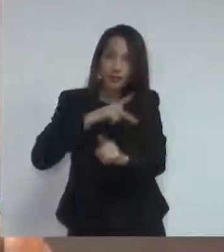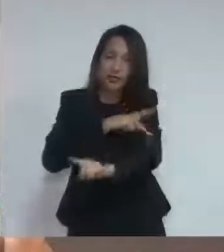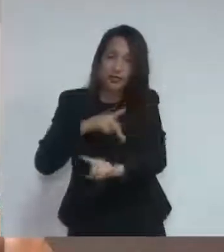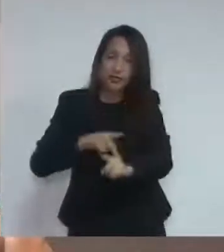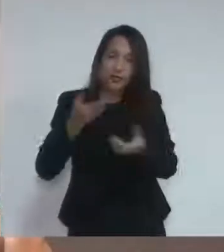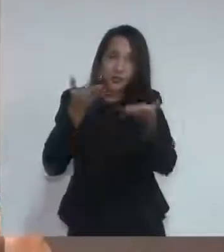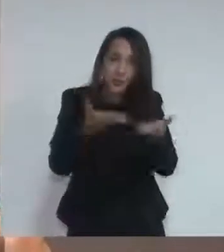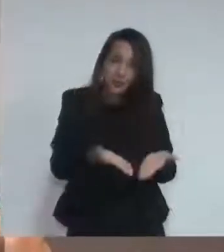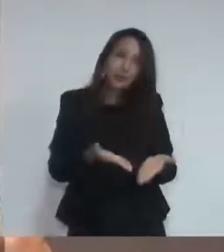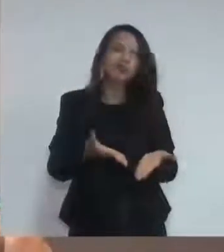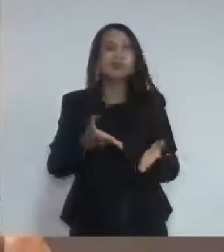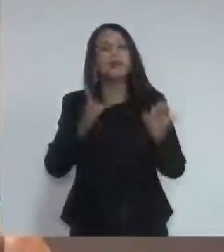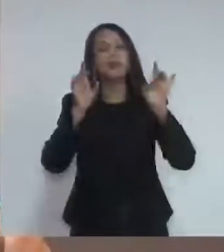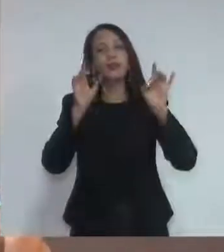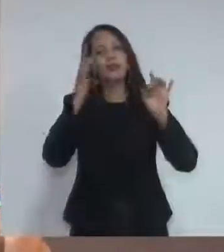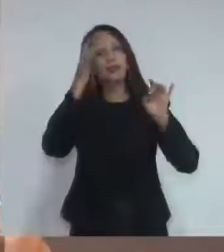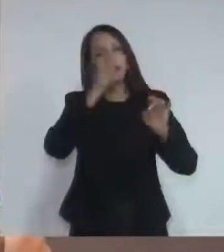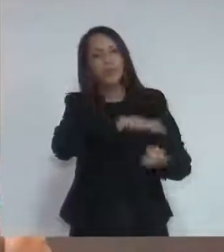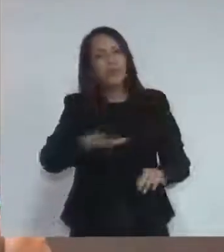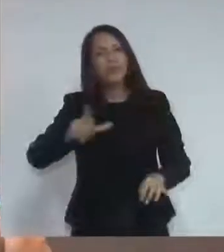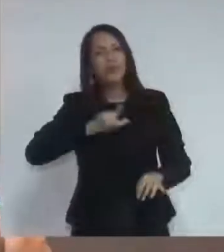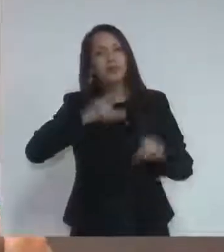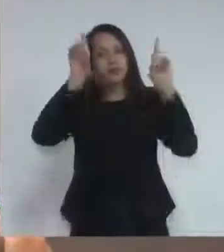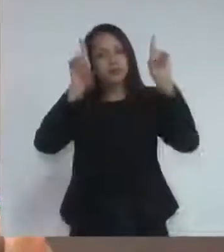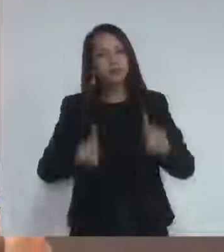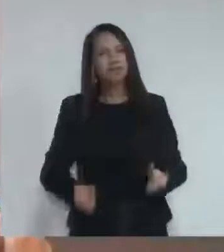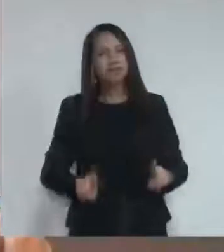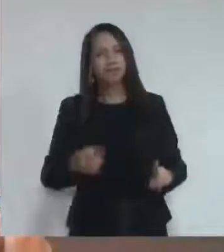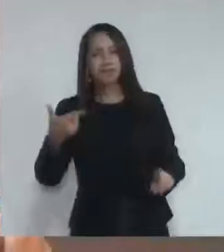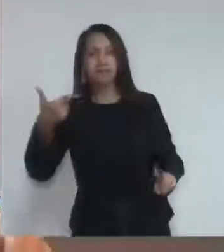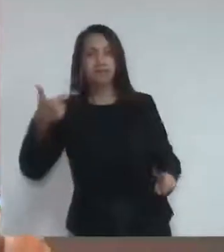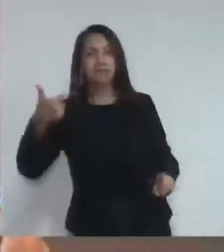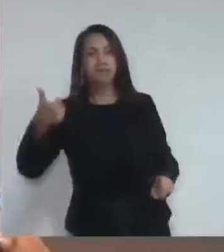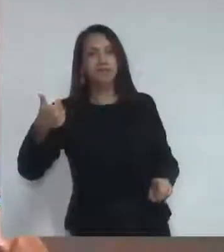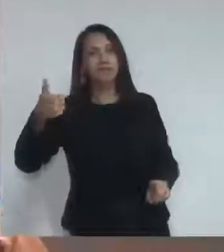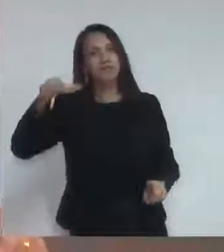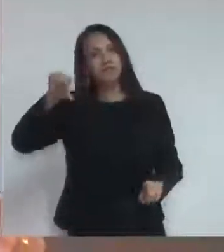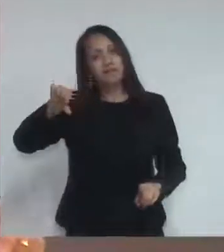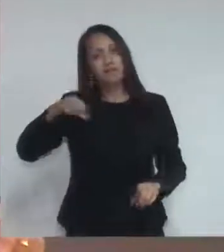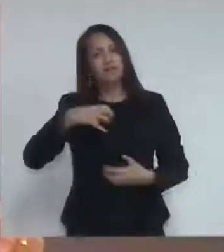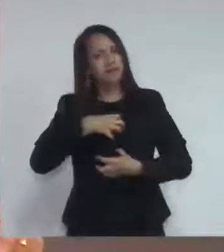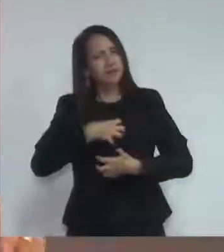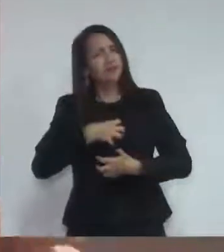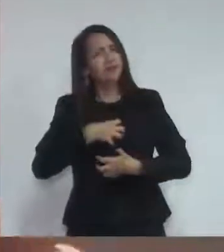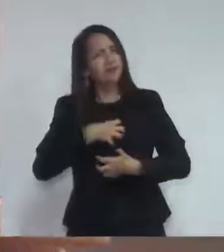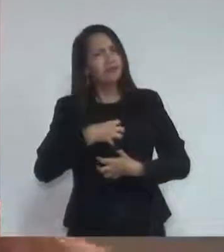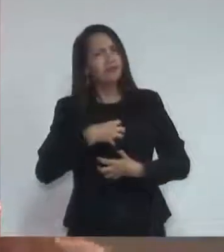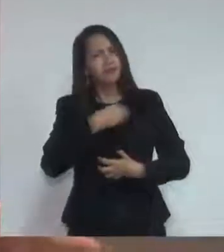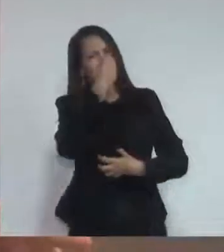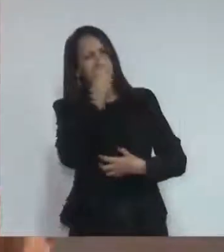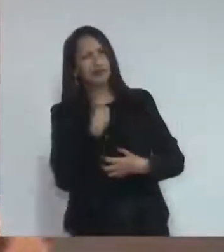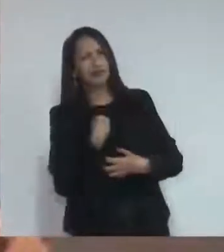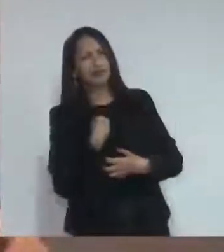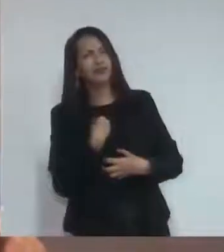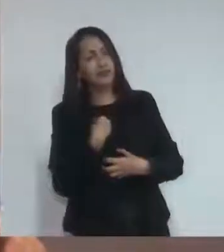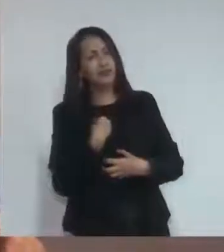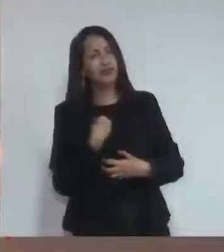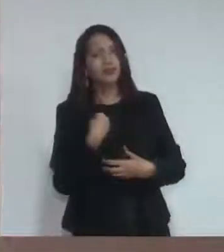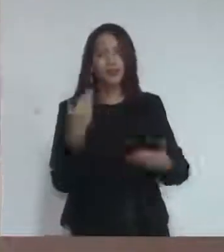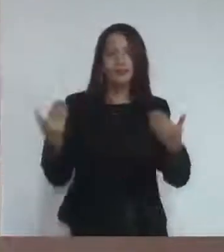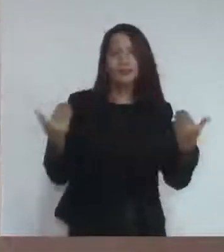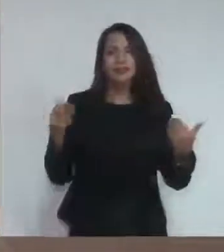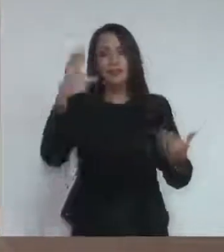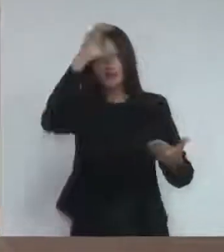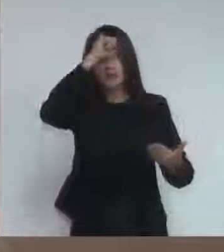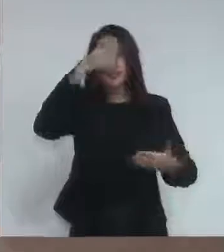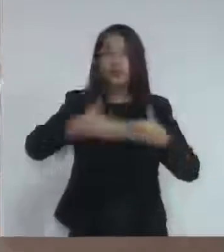para essa criança, as outras 19 pode se sentir ali talvez prejudicadas, não é? A gente está aprendendo a isso também. E